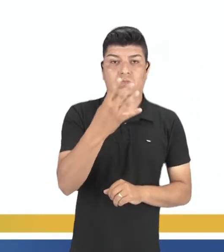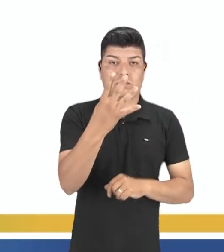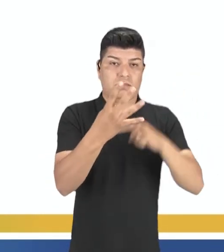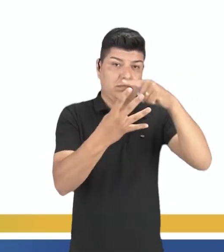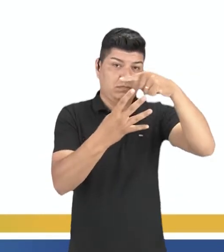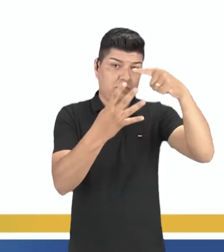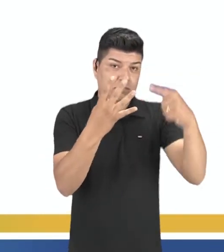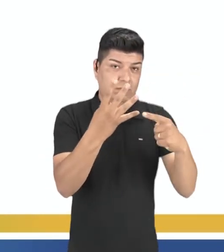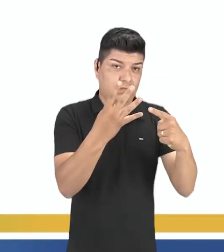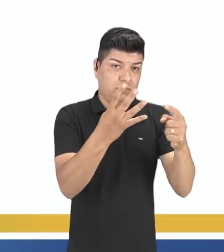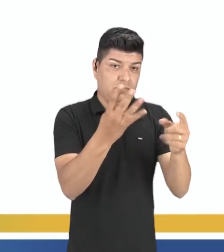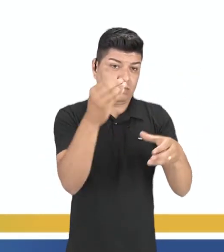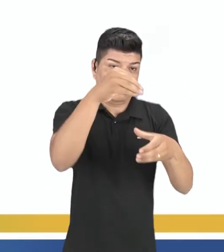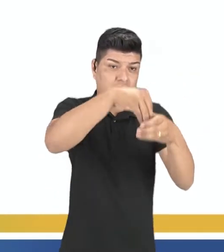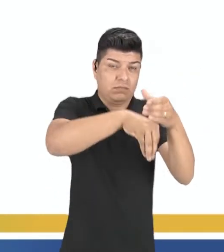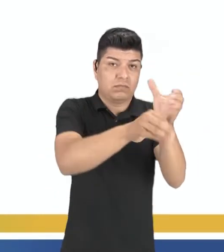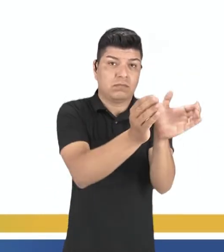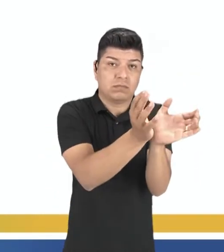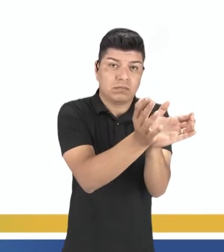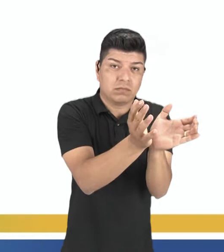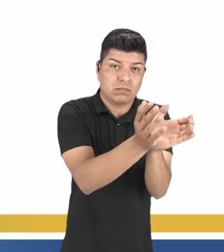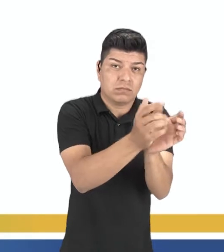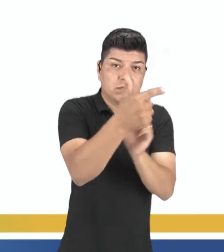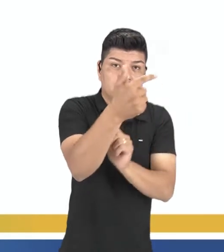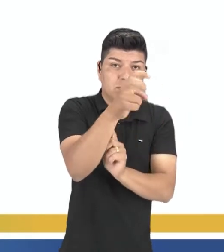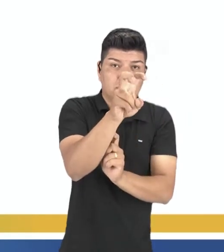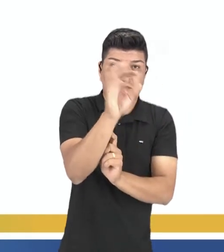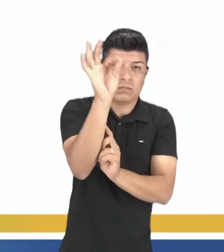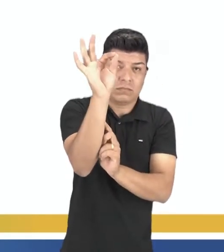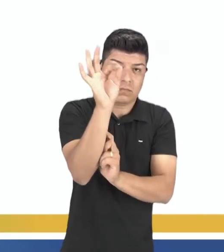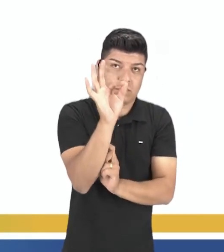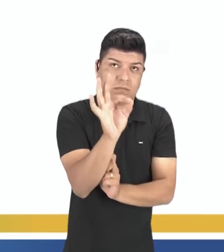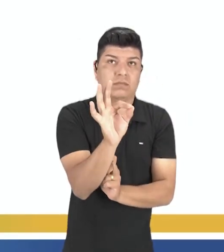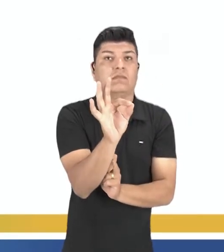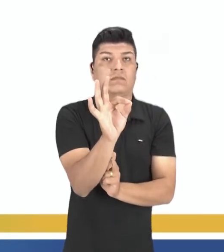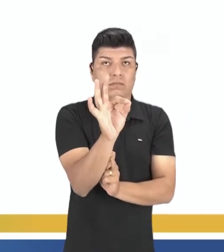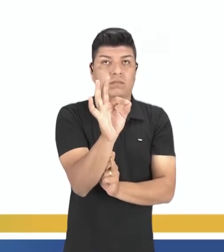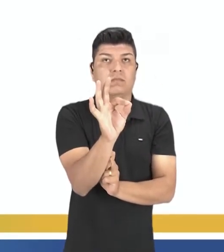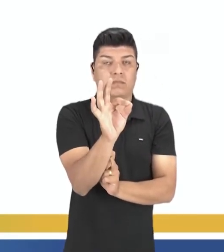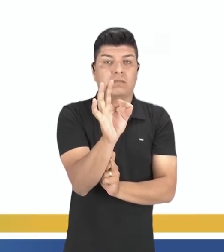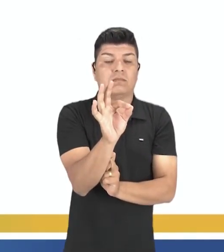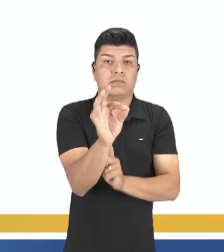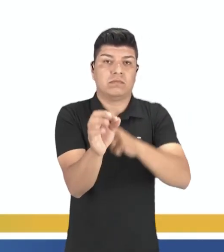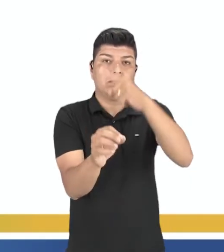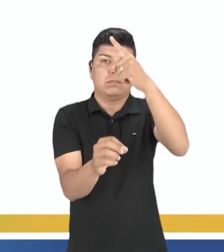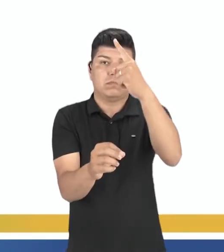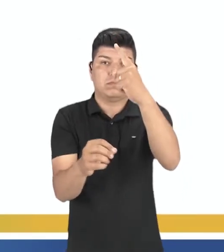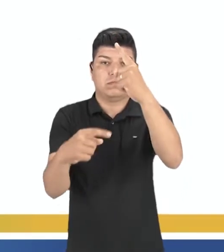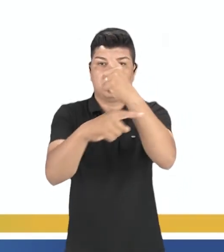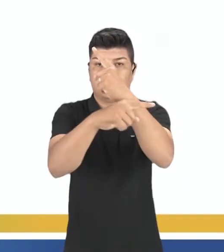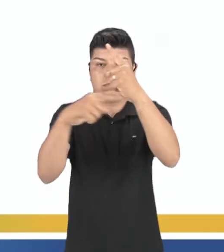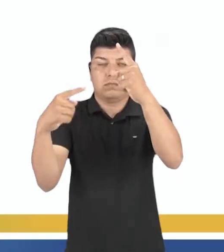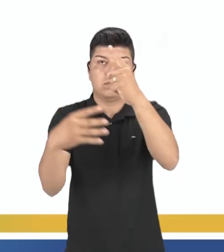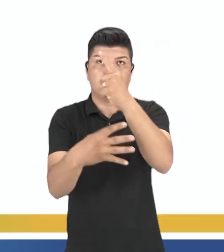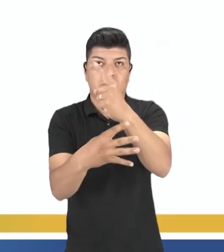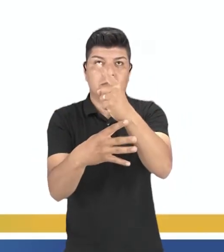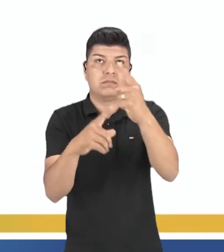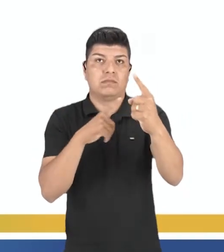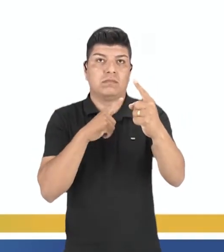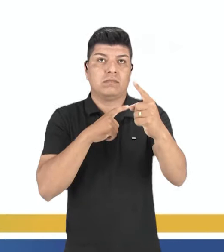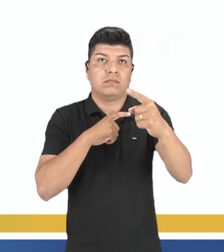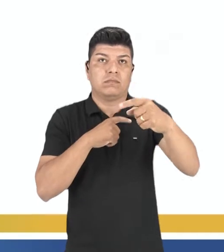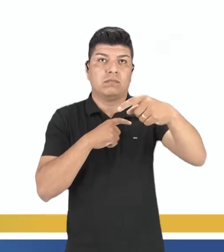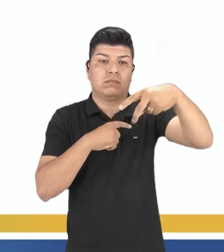de um grupo, eu tenho 25% de chance, ou 1 sobre 4, dele ter azão, azão, como vocês estão vendo no